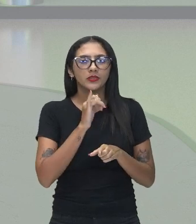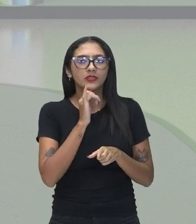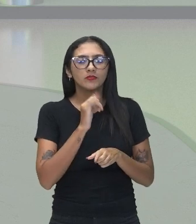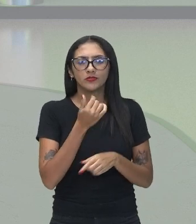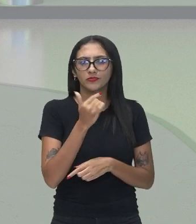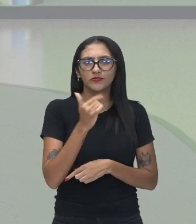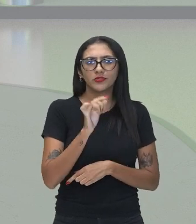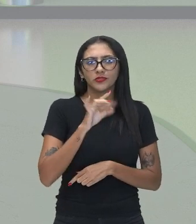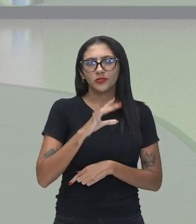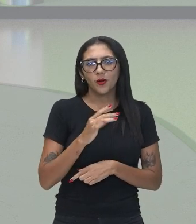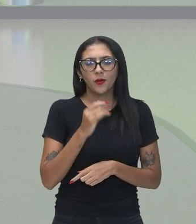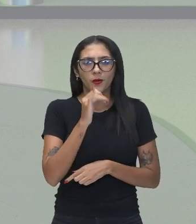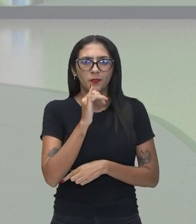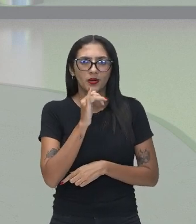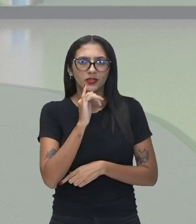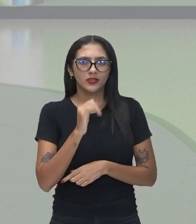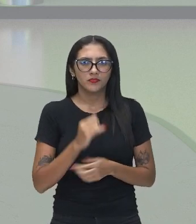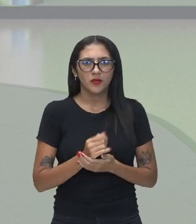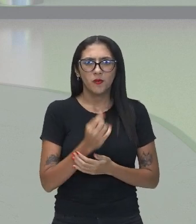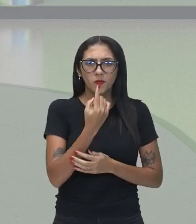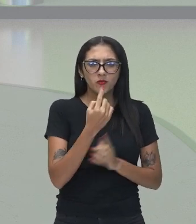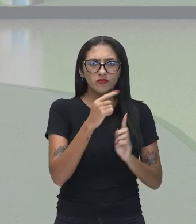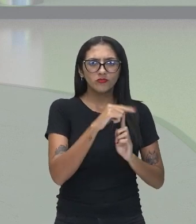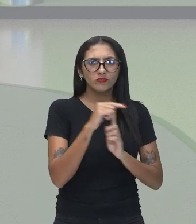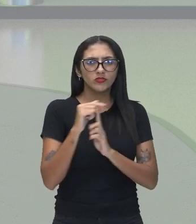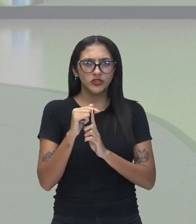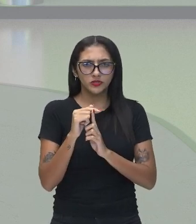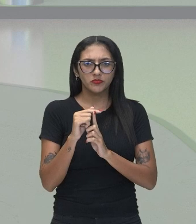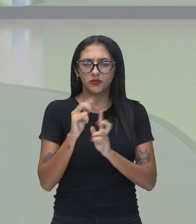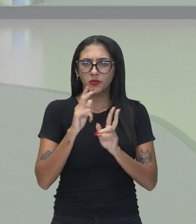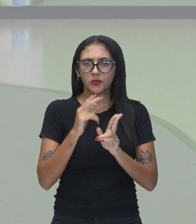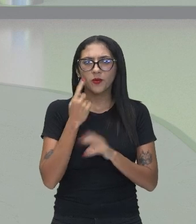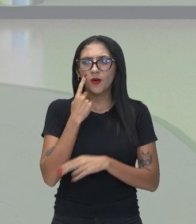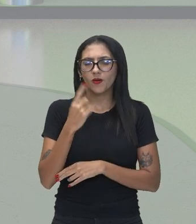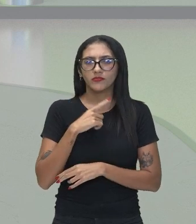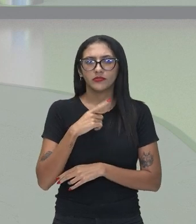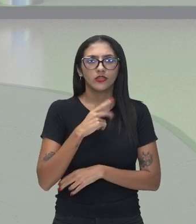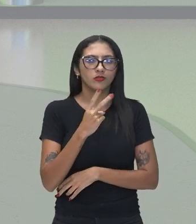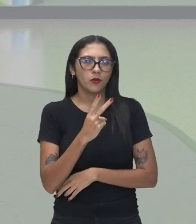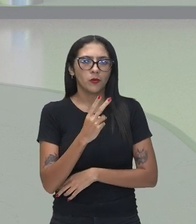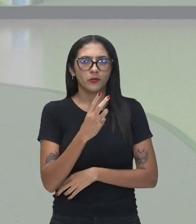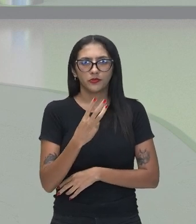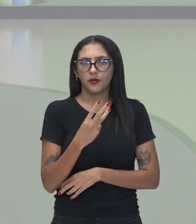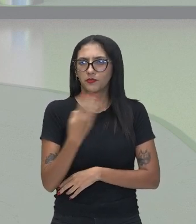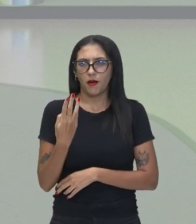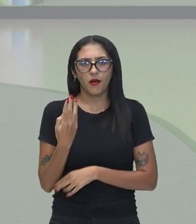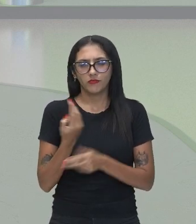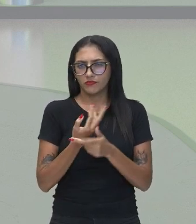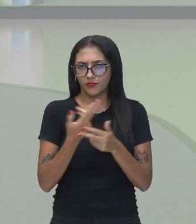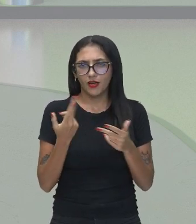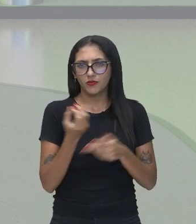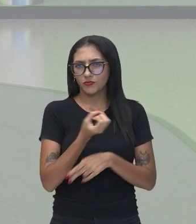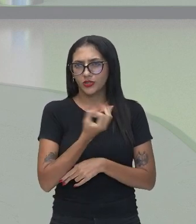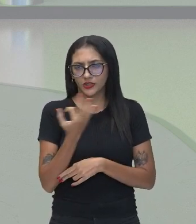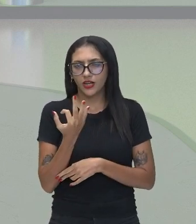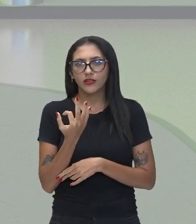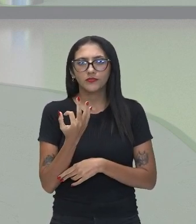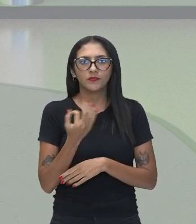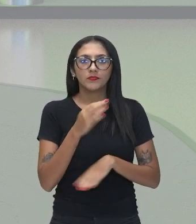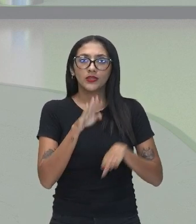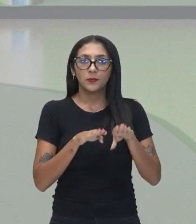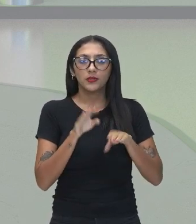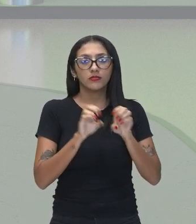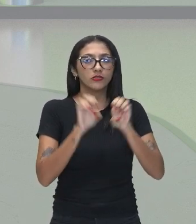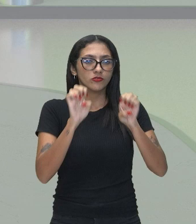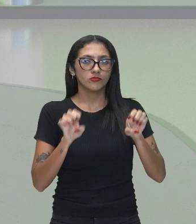um círculo desse, não um ciclo desse. Vão aparecer 2, 3, 4, 5, quantos, dependendo assim da